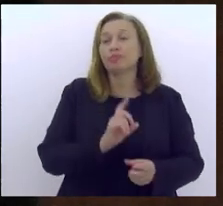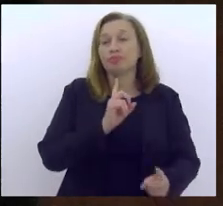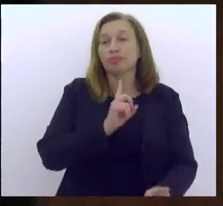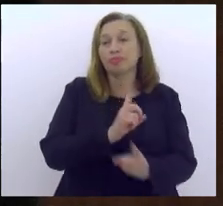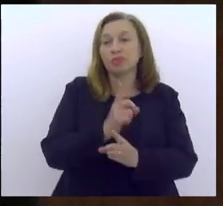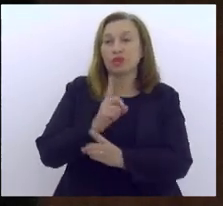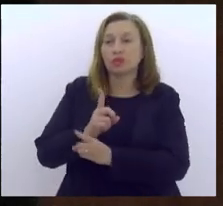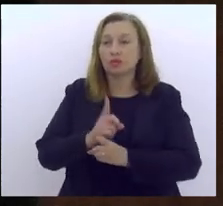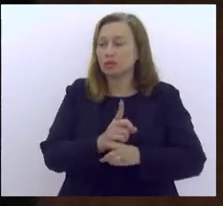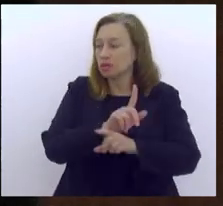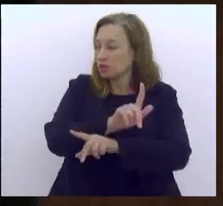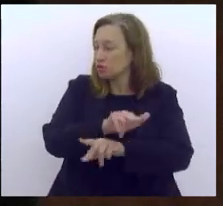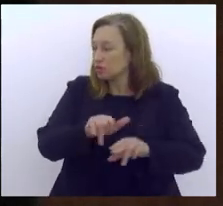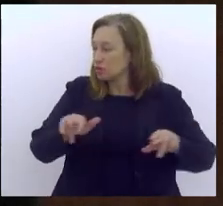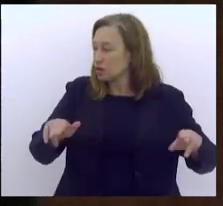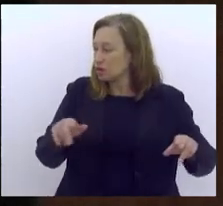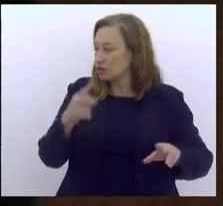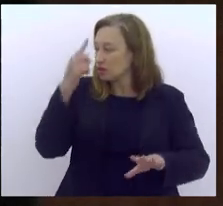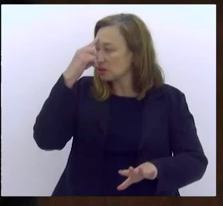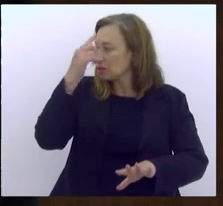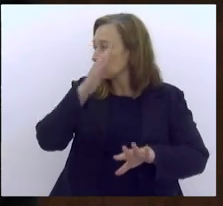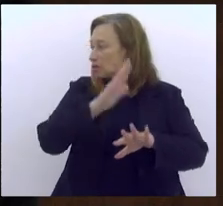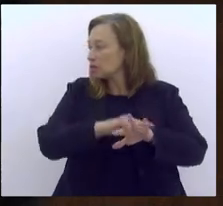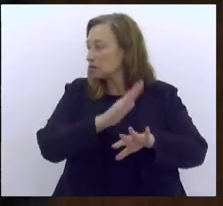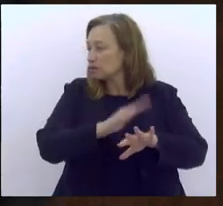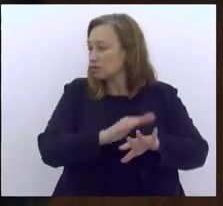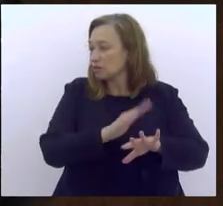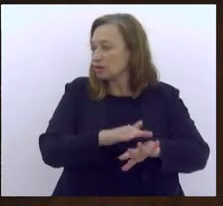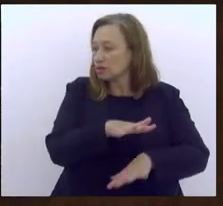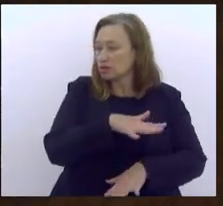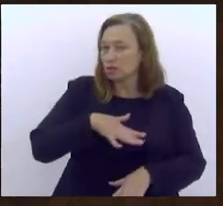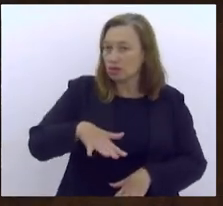as diferenças ideológicas no ambiente saudável republicano.